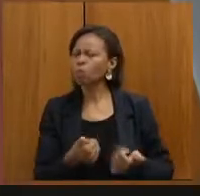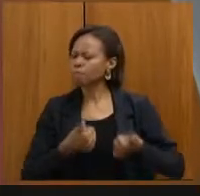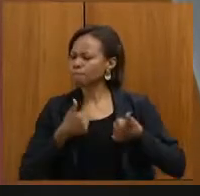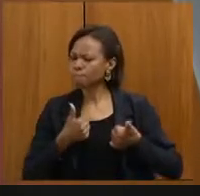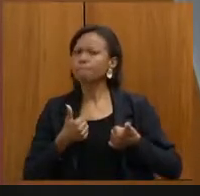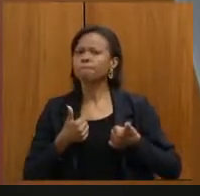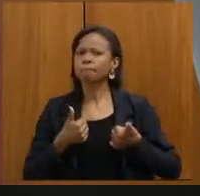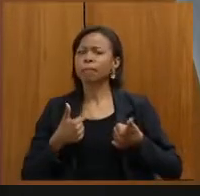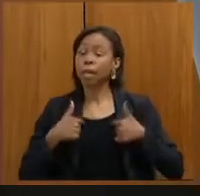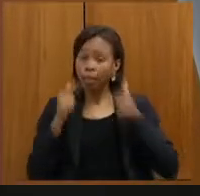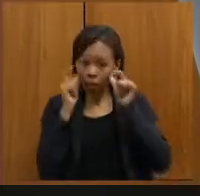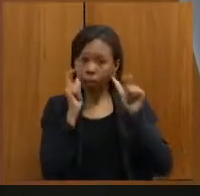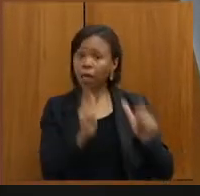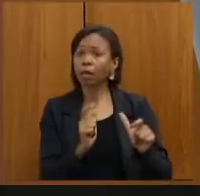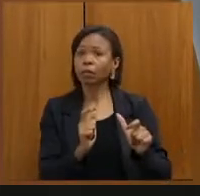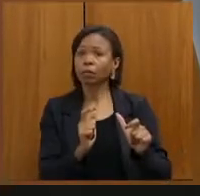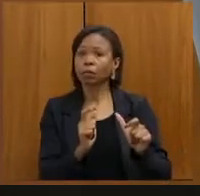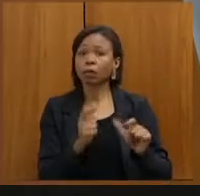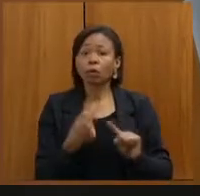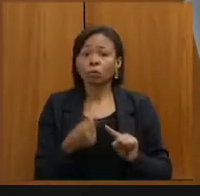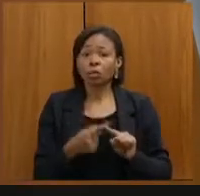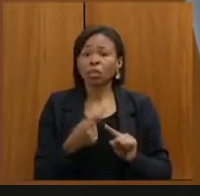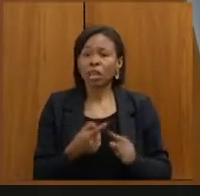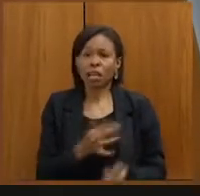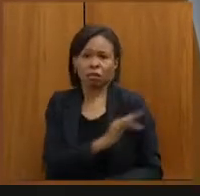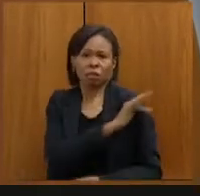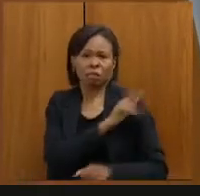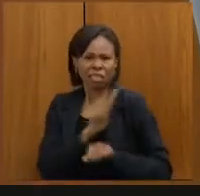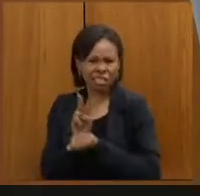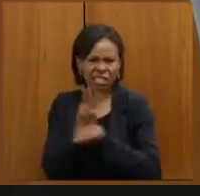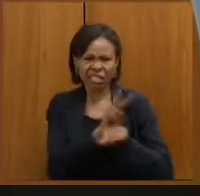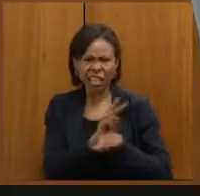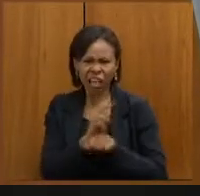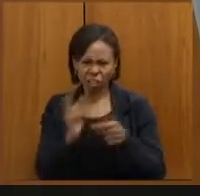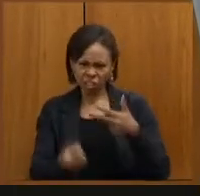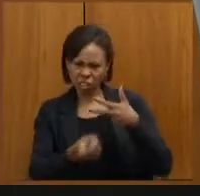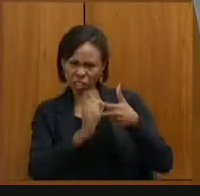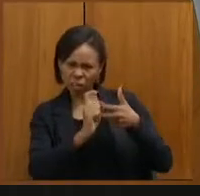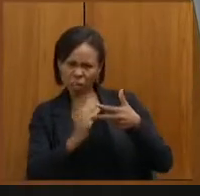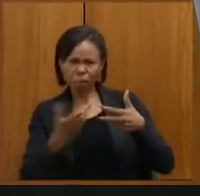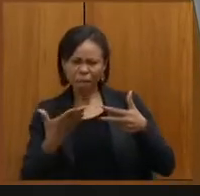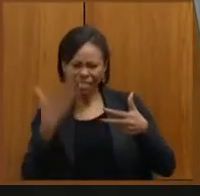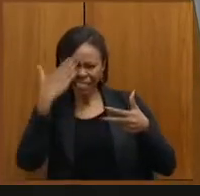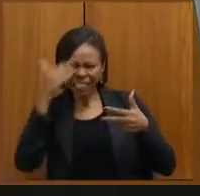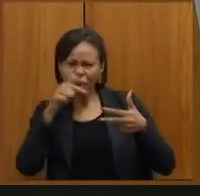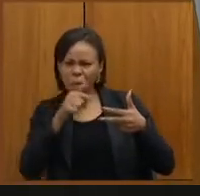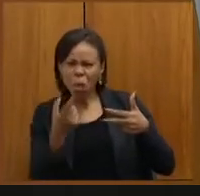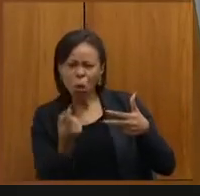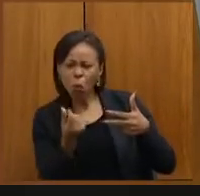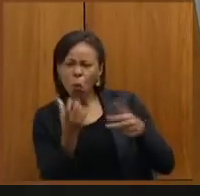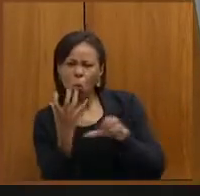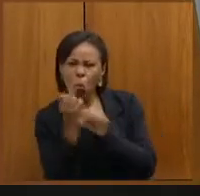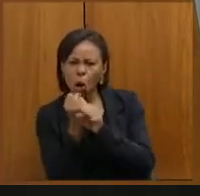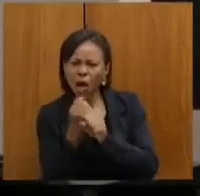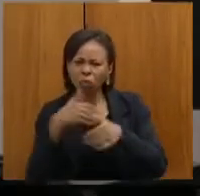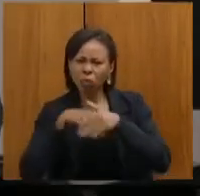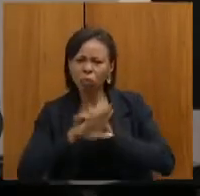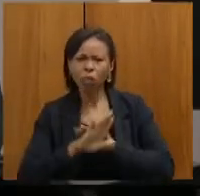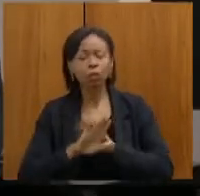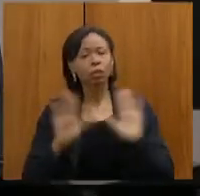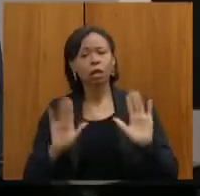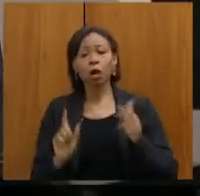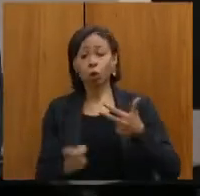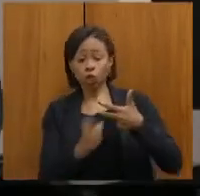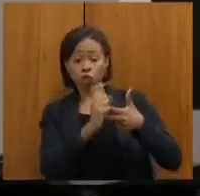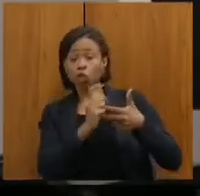interessar querer dizer que fiscalizar o Executivo é queria saber o saldo não senhores fiscalizar o